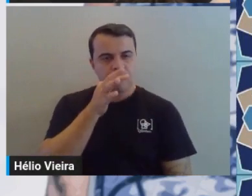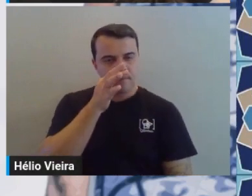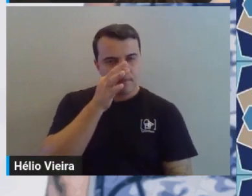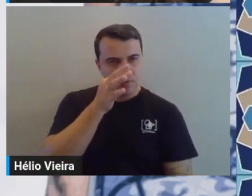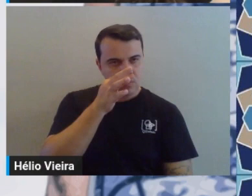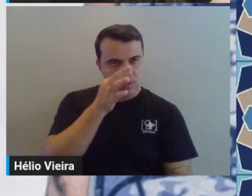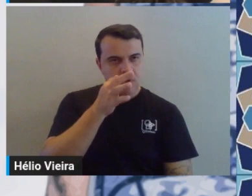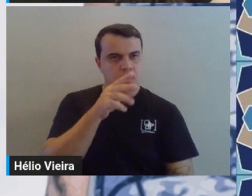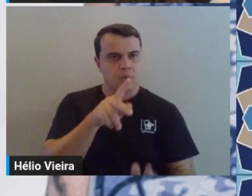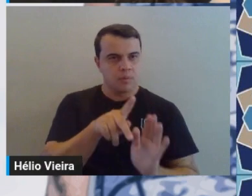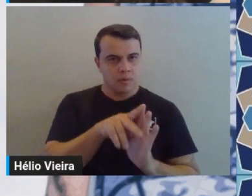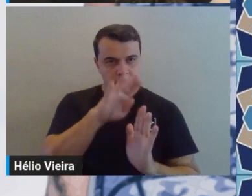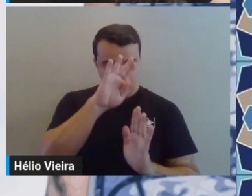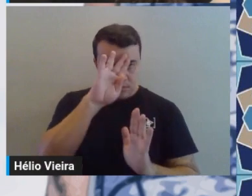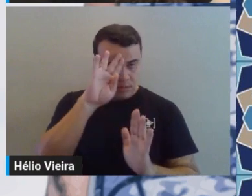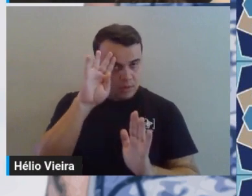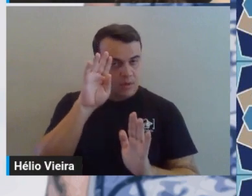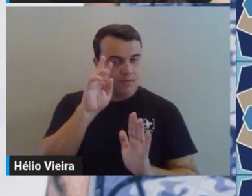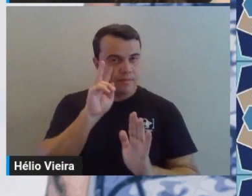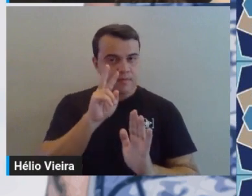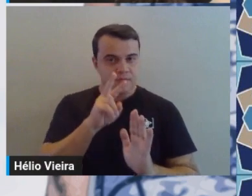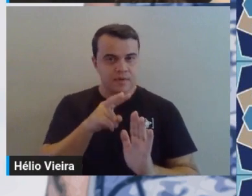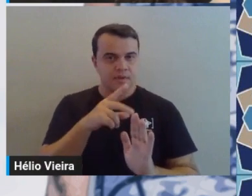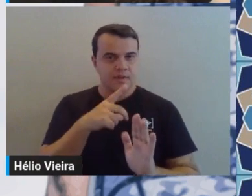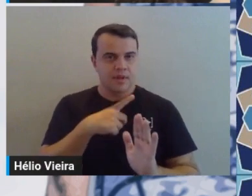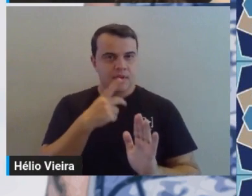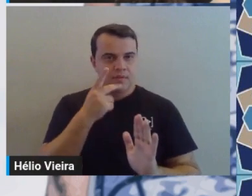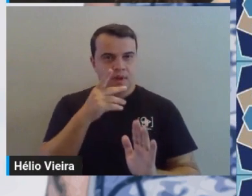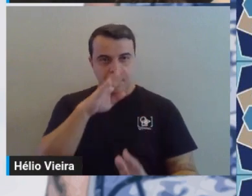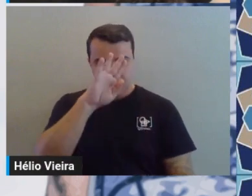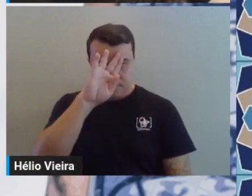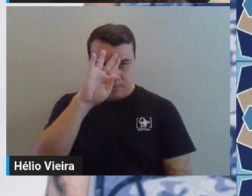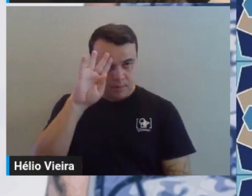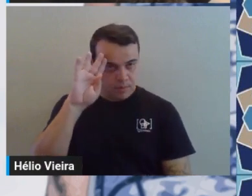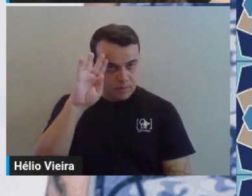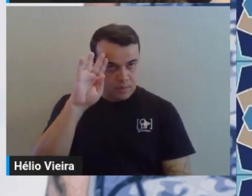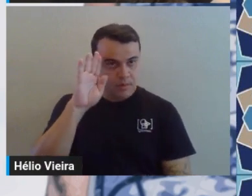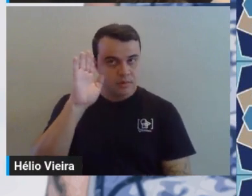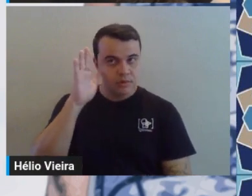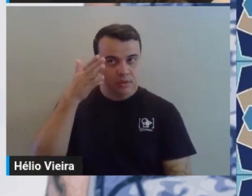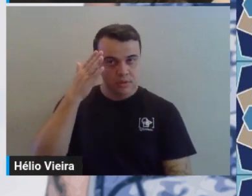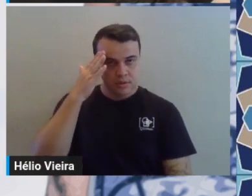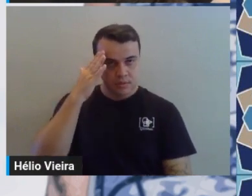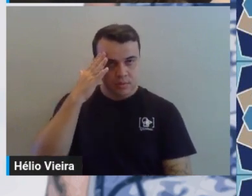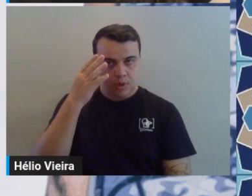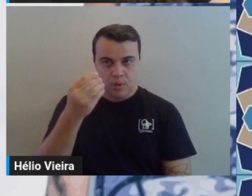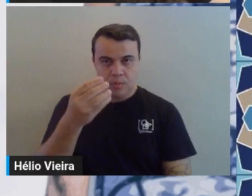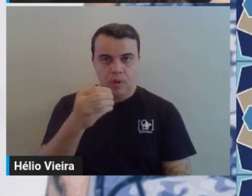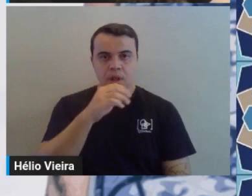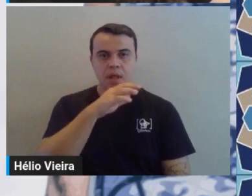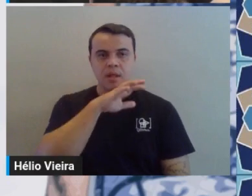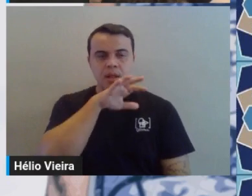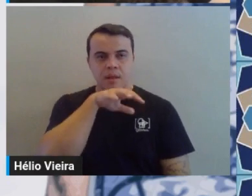né, da Pampulha. Hoje a gente, quando fala Pampulha, sabe-se que tem muitos animais,